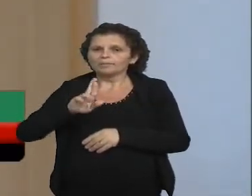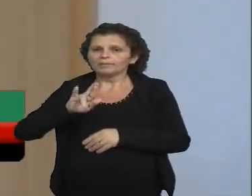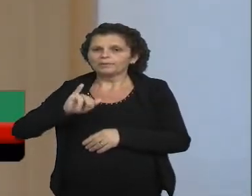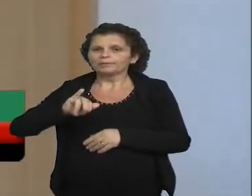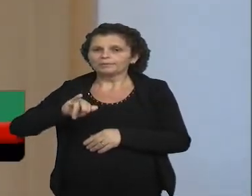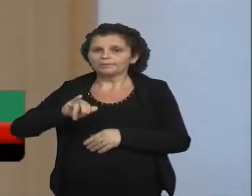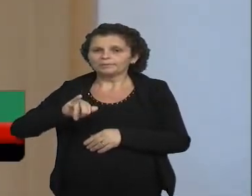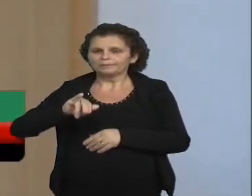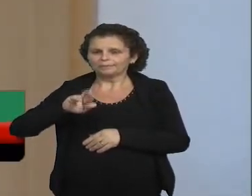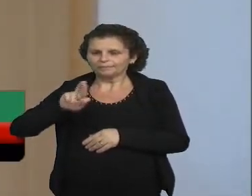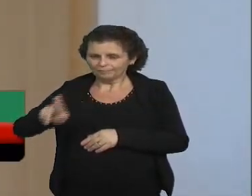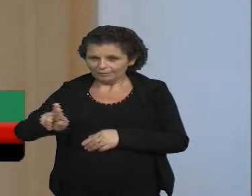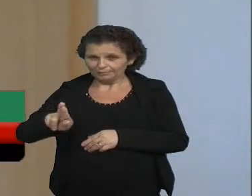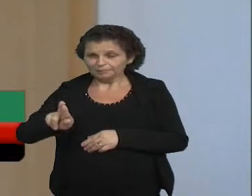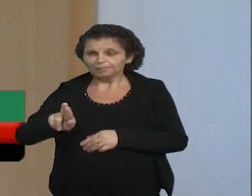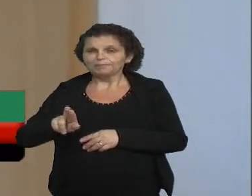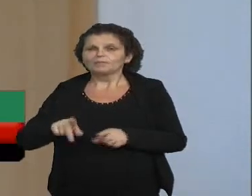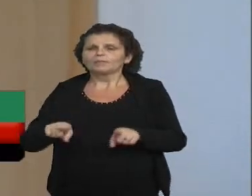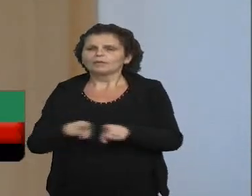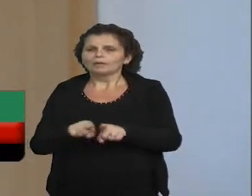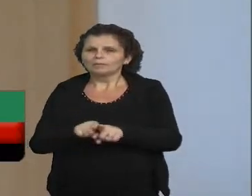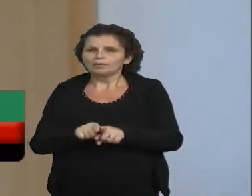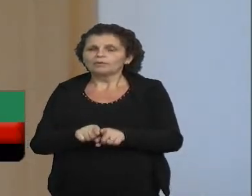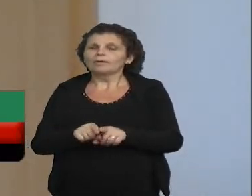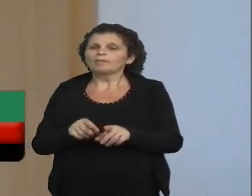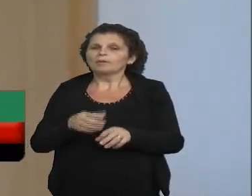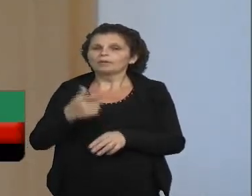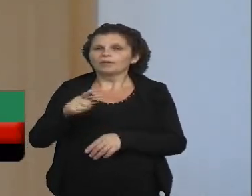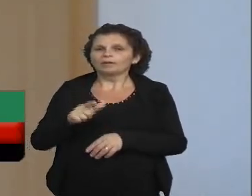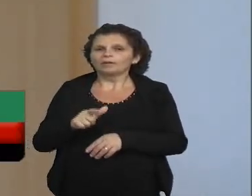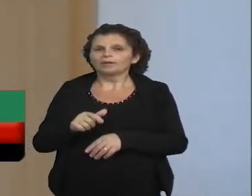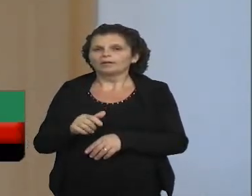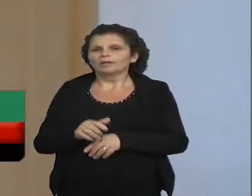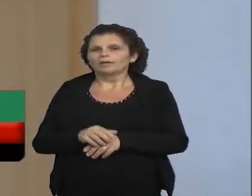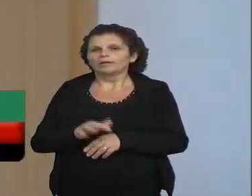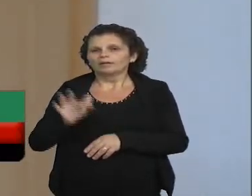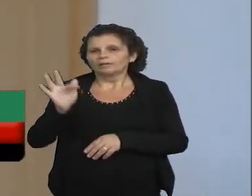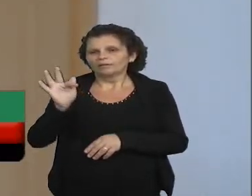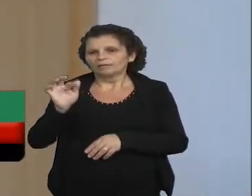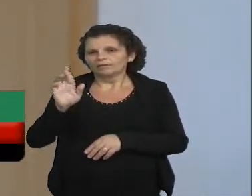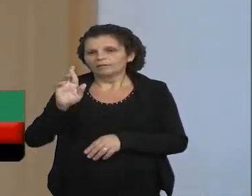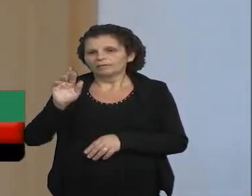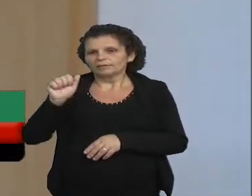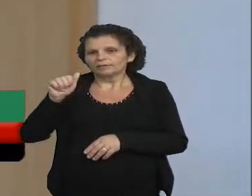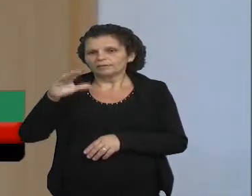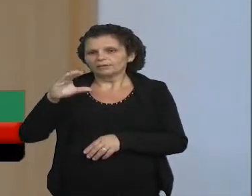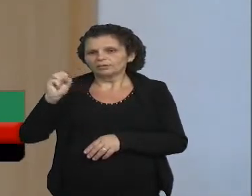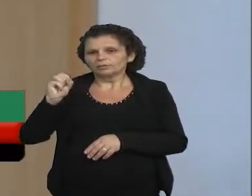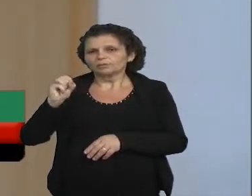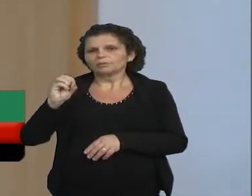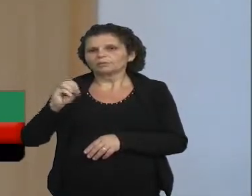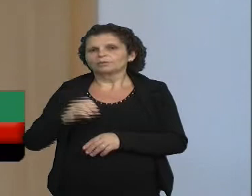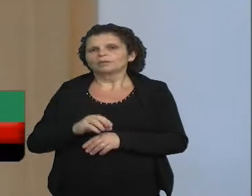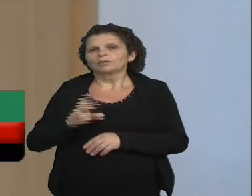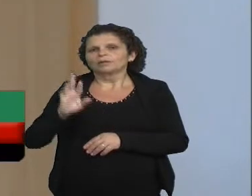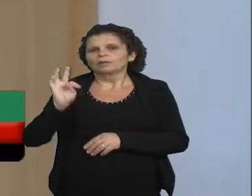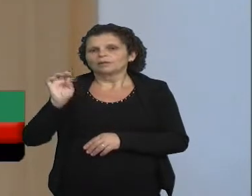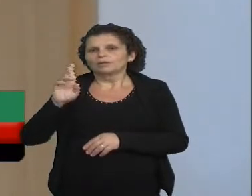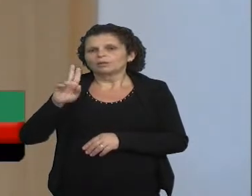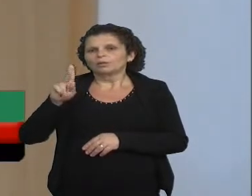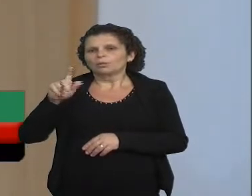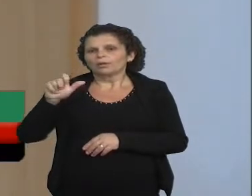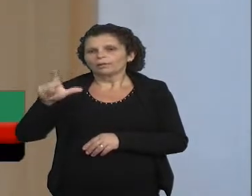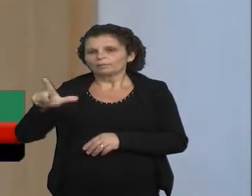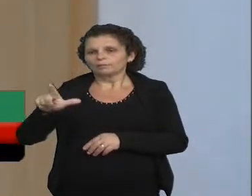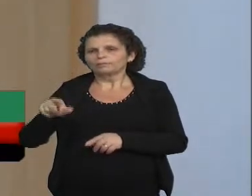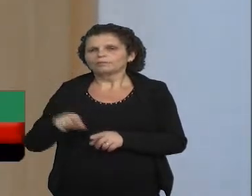da Associação Comercial, e abraço ao seu Francisco Teruel também, né, que dá o nome ao prédio da Associação Comercial, que foi presidente